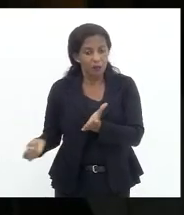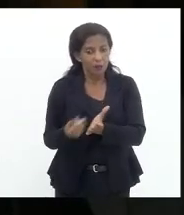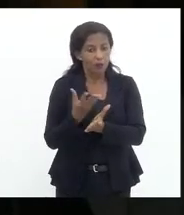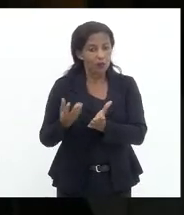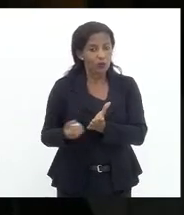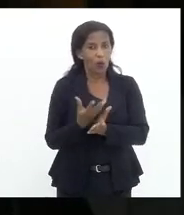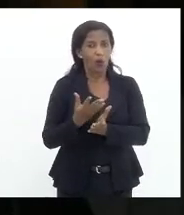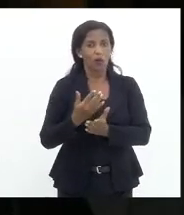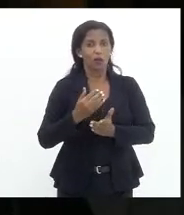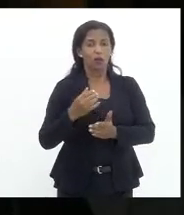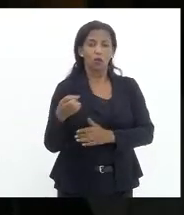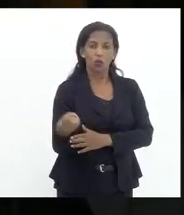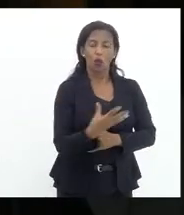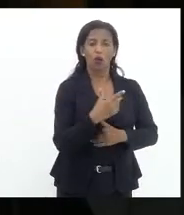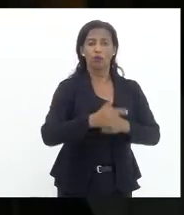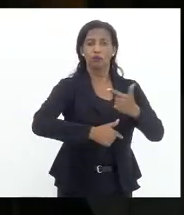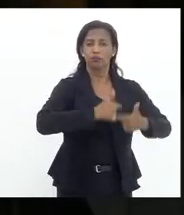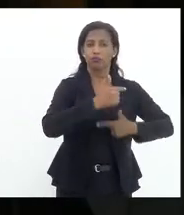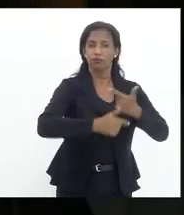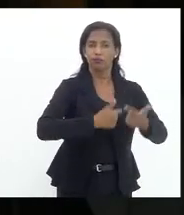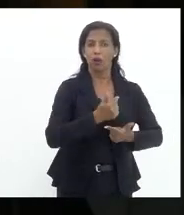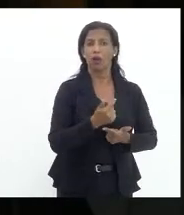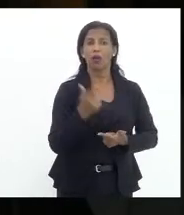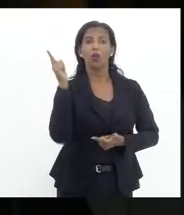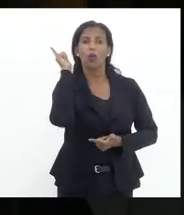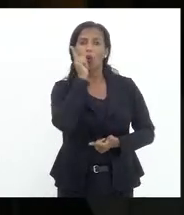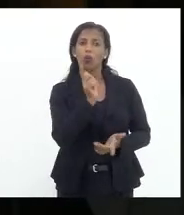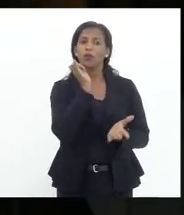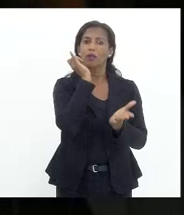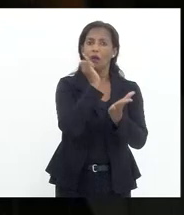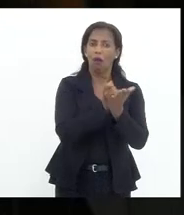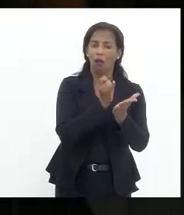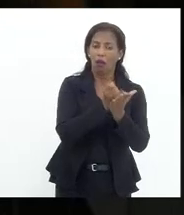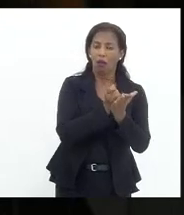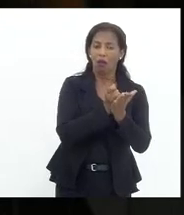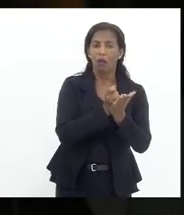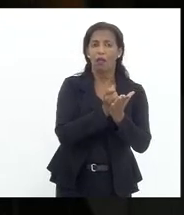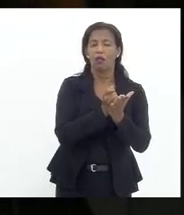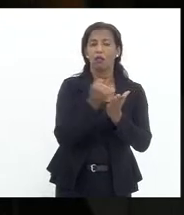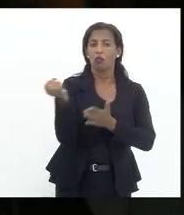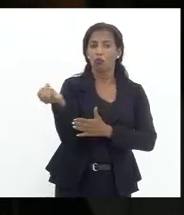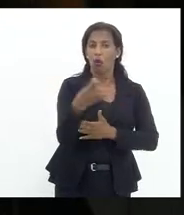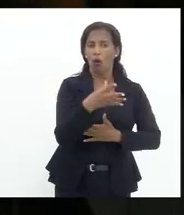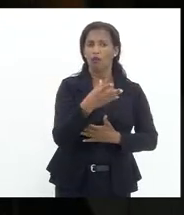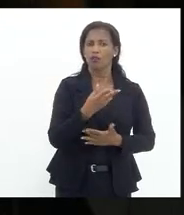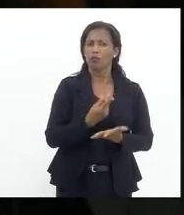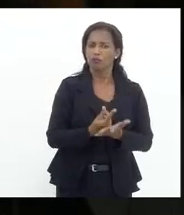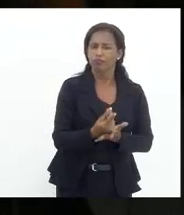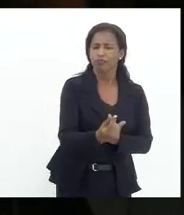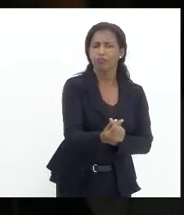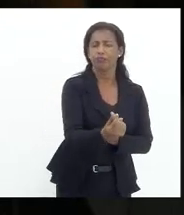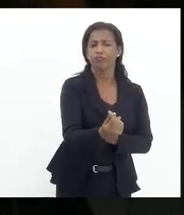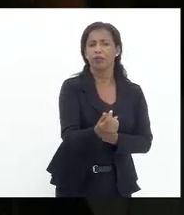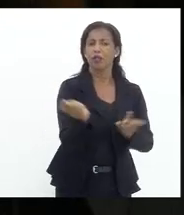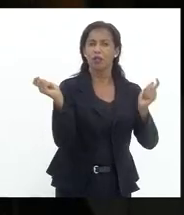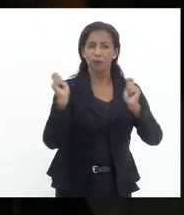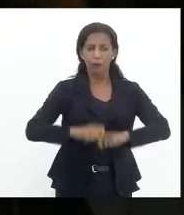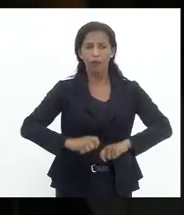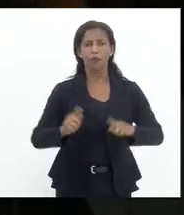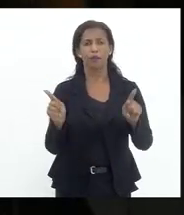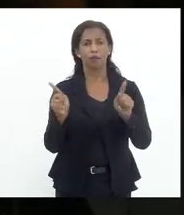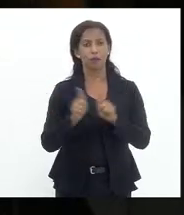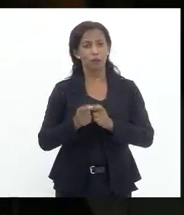econômicas, de modo que a gente possa gerar receitas novas, duradouras, e que possamos também, né,